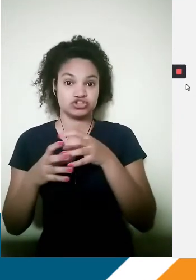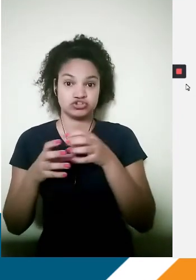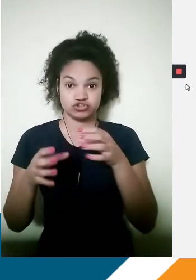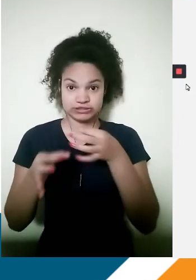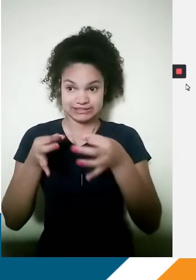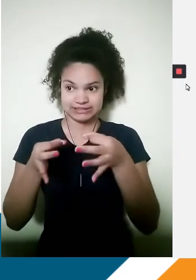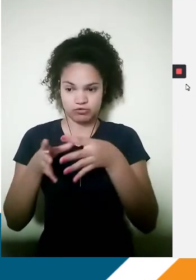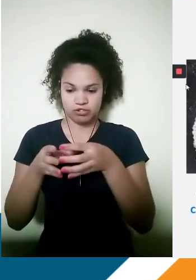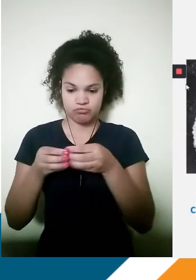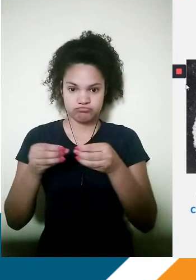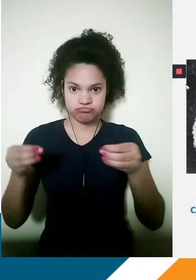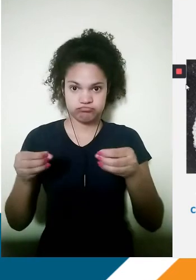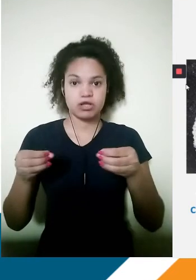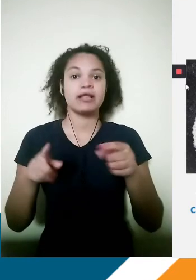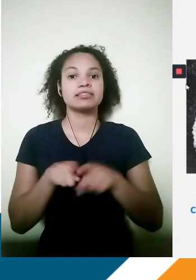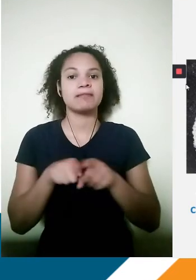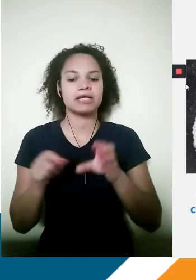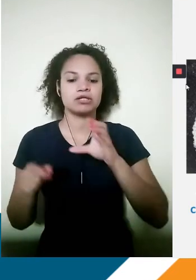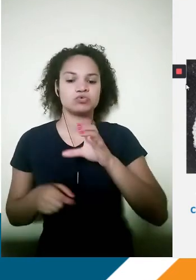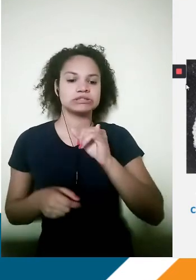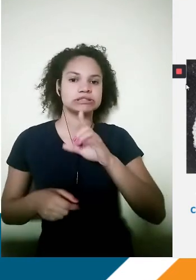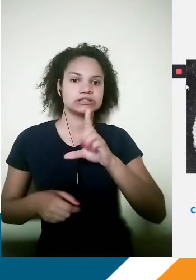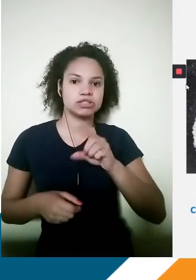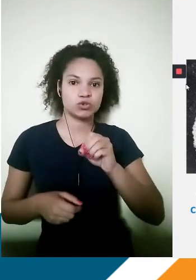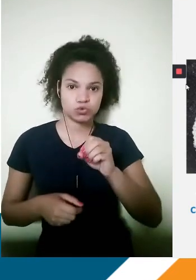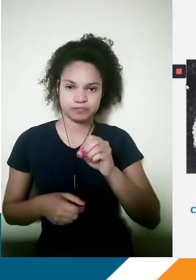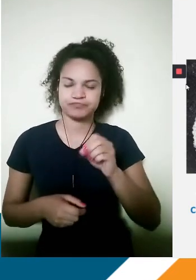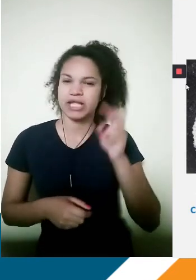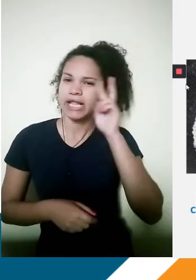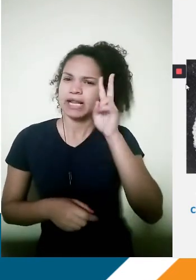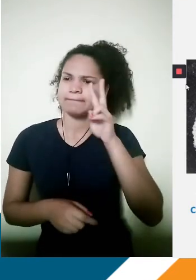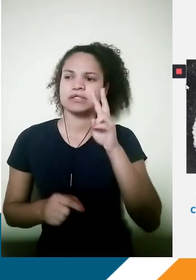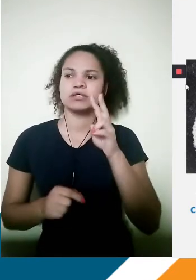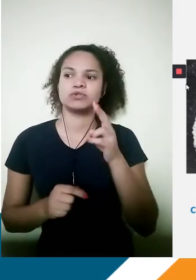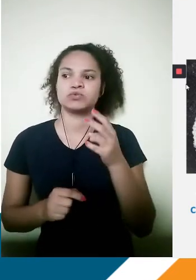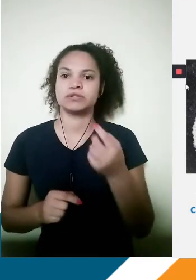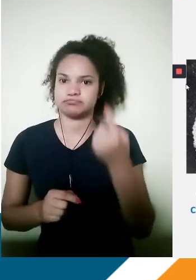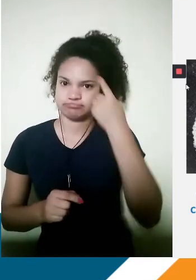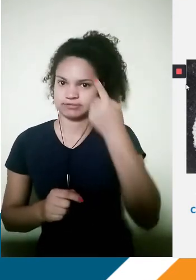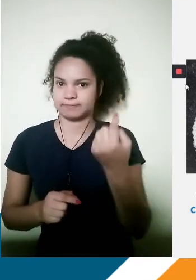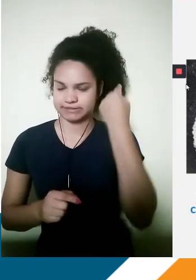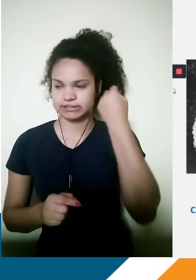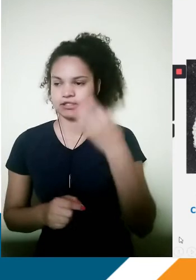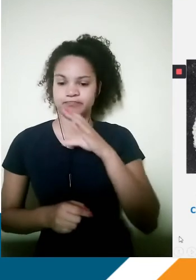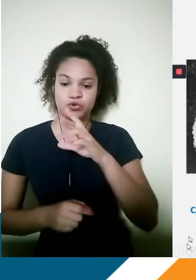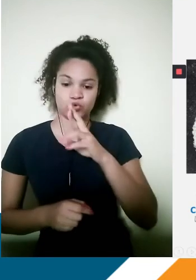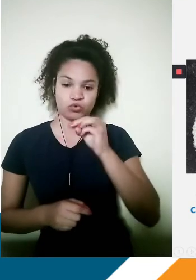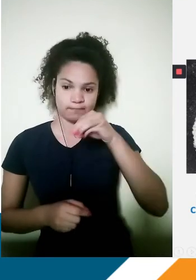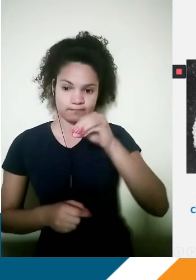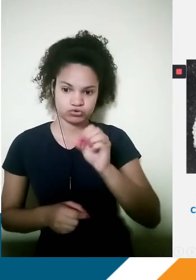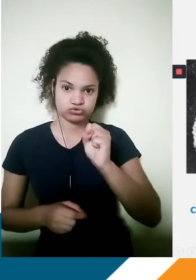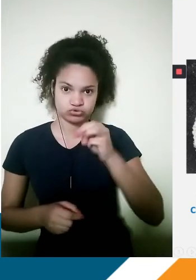celular. Muito bem, lembrando o que nós vimos na aula passada, que um cromossomo é formado por duas